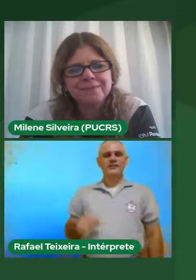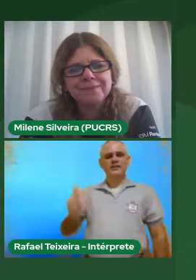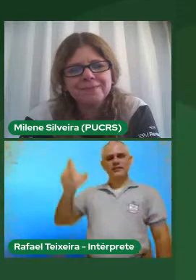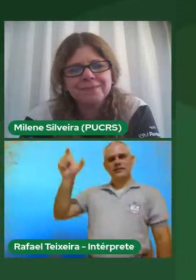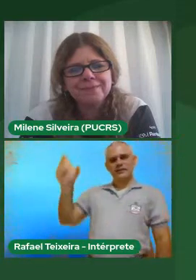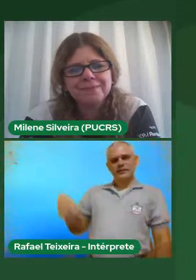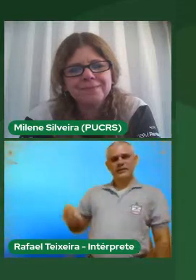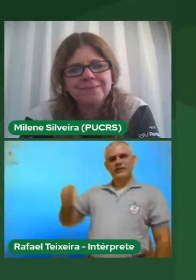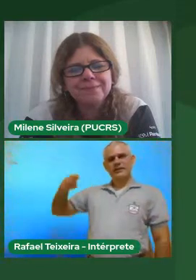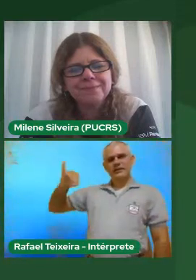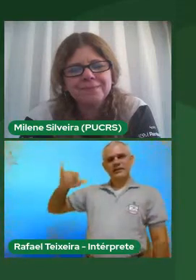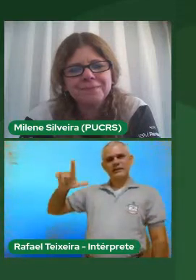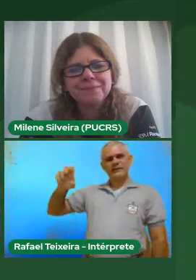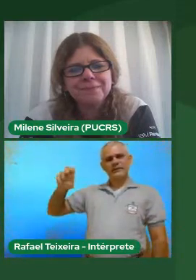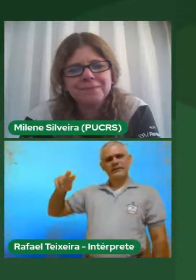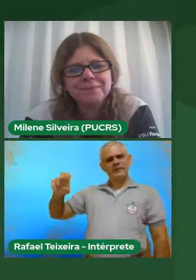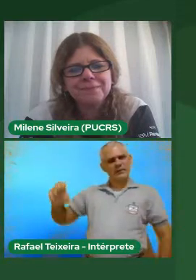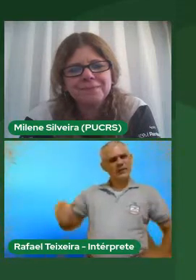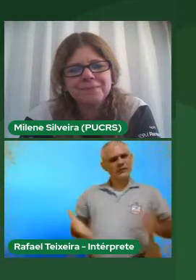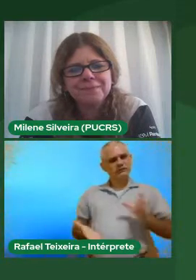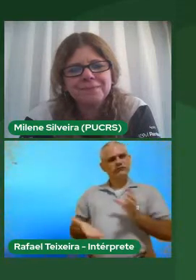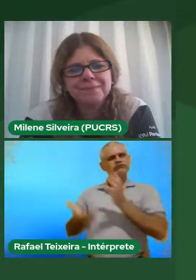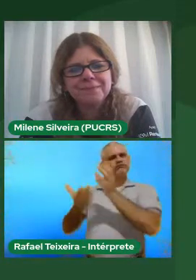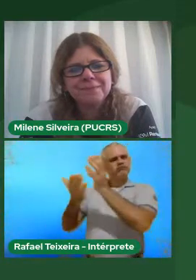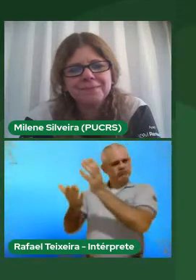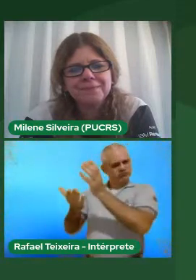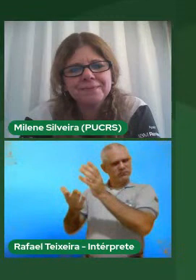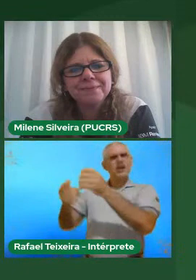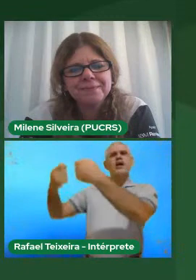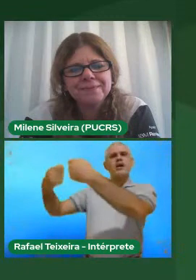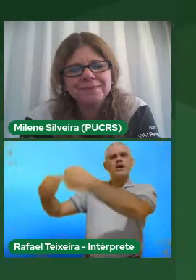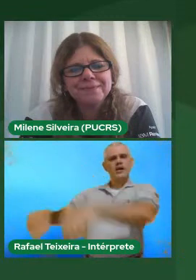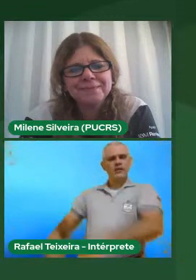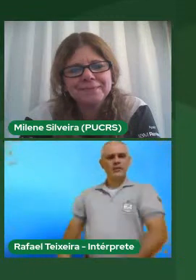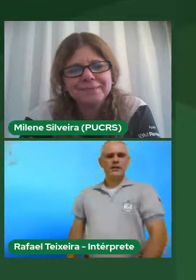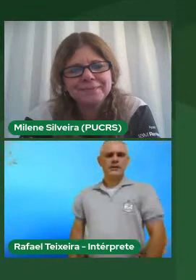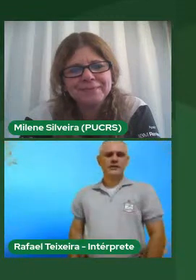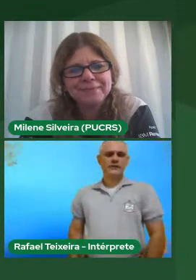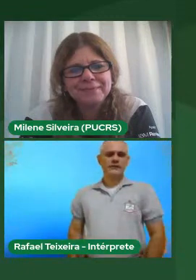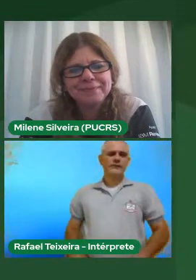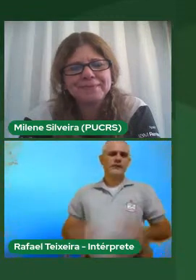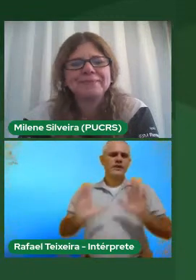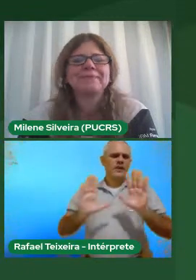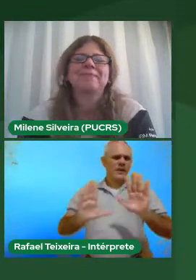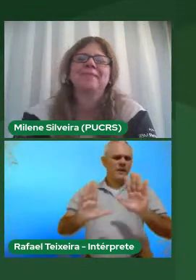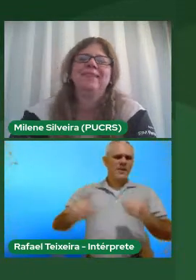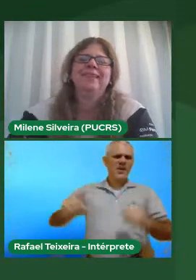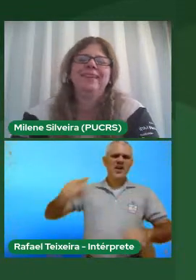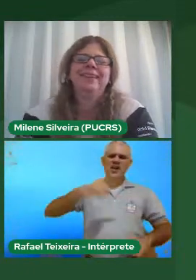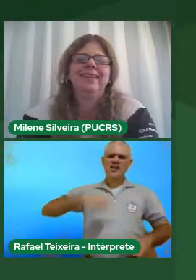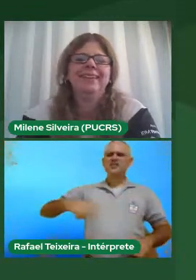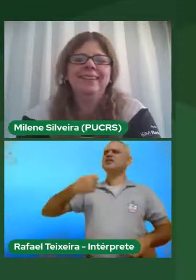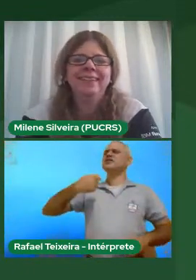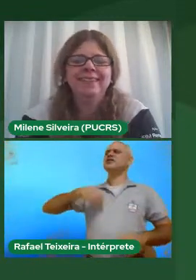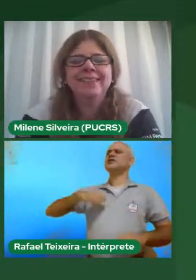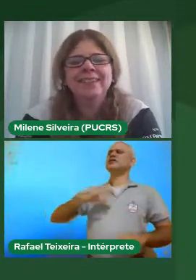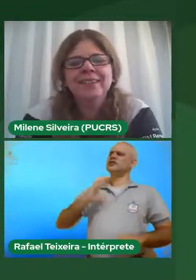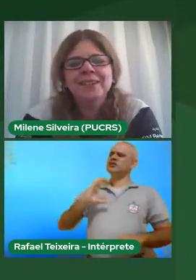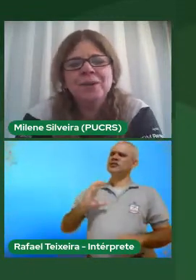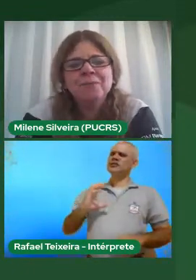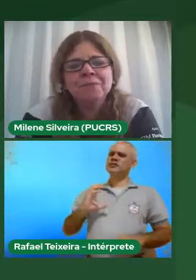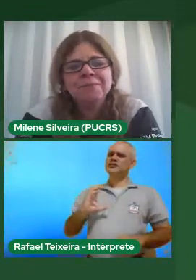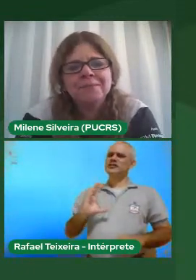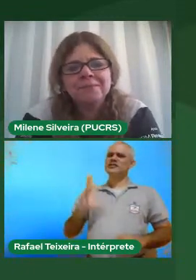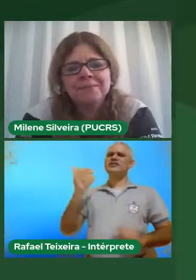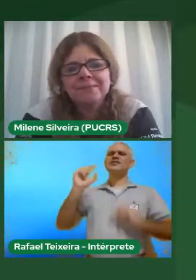para receber este prêmio. Mas, cientistas puros que somos, decidimos investigar também a